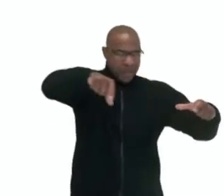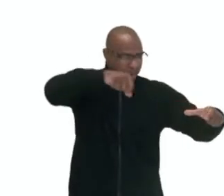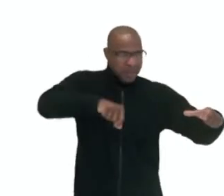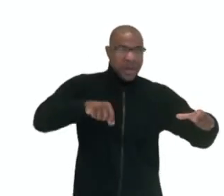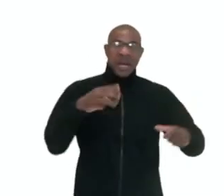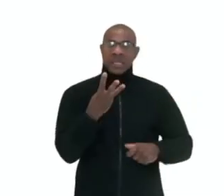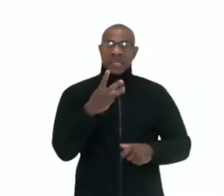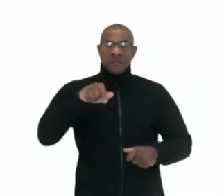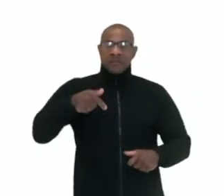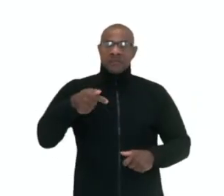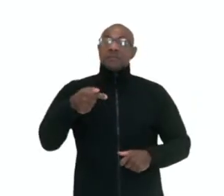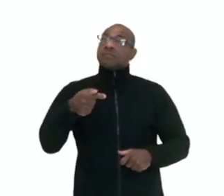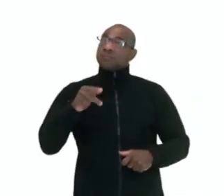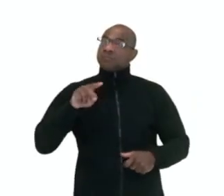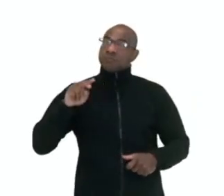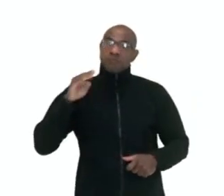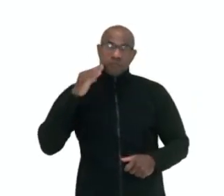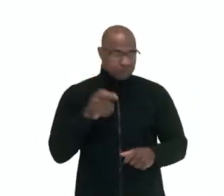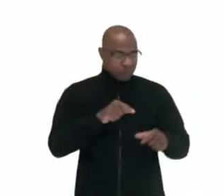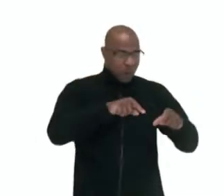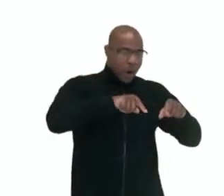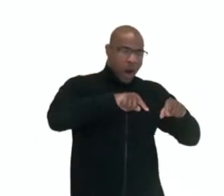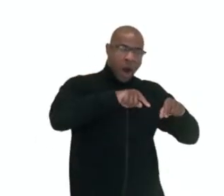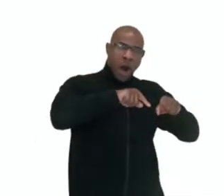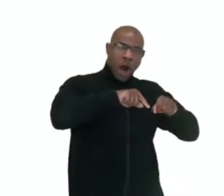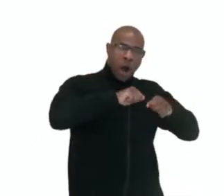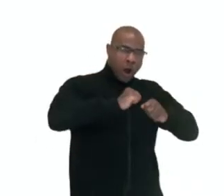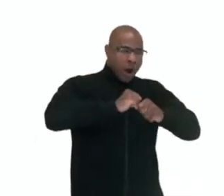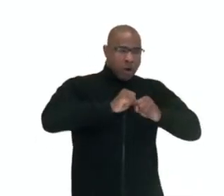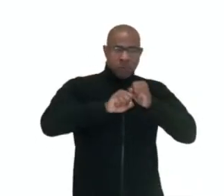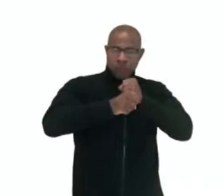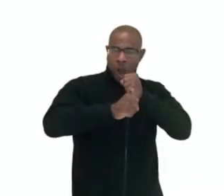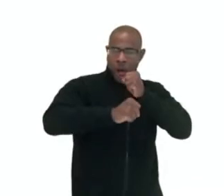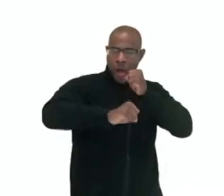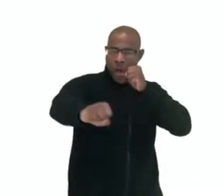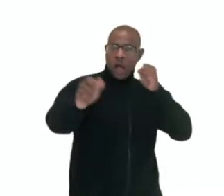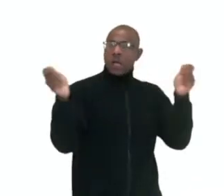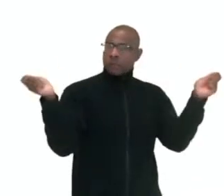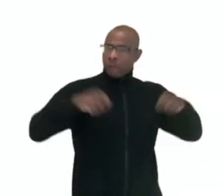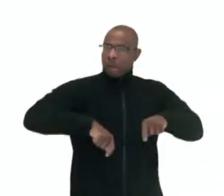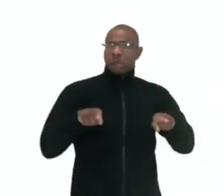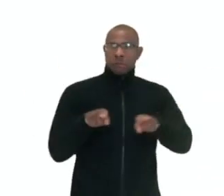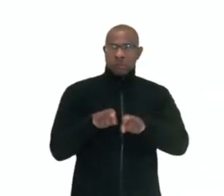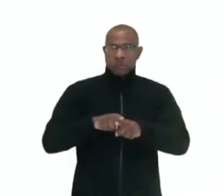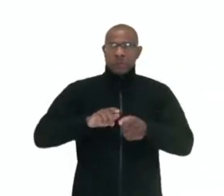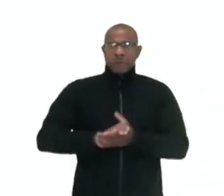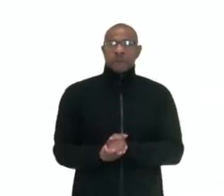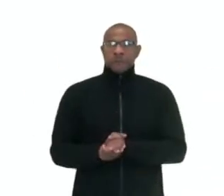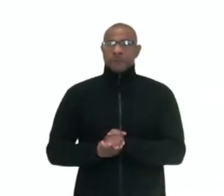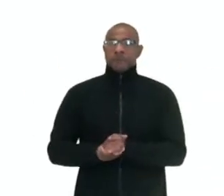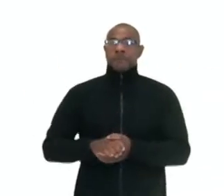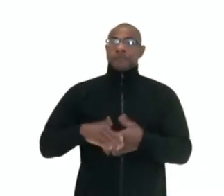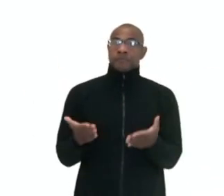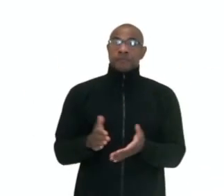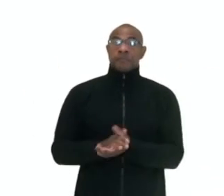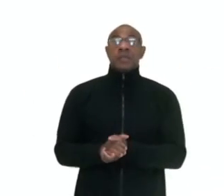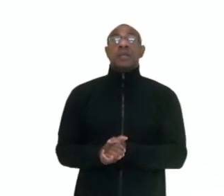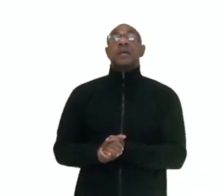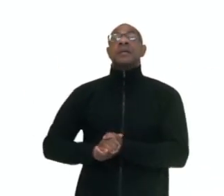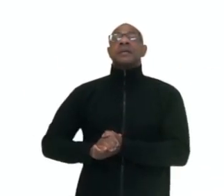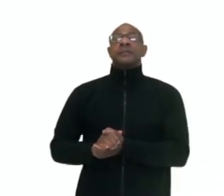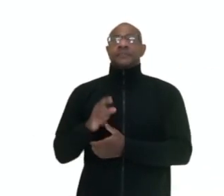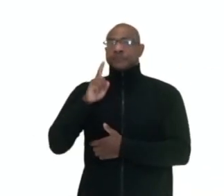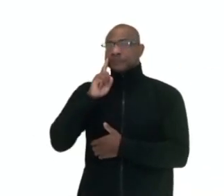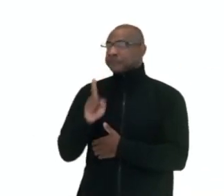ano. O mercado dos subprodutos da espécie é crescente, o que demanda o aumento da produção, se mostrando um